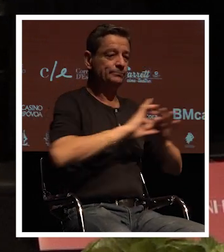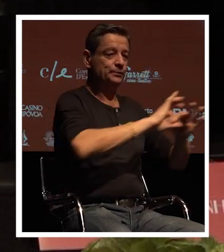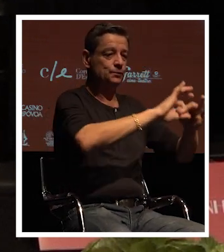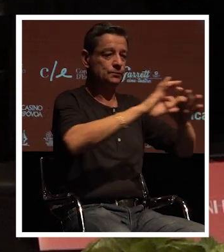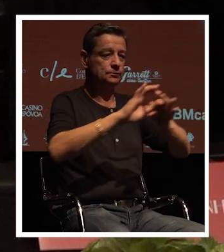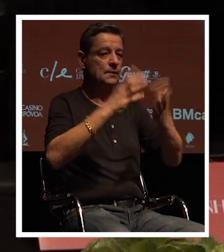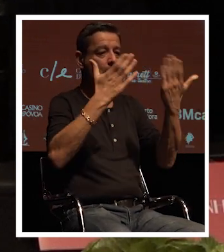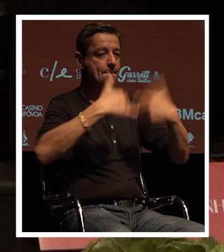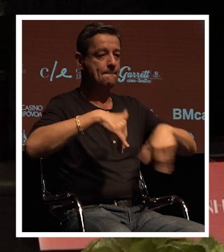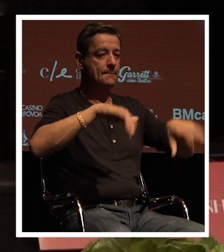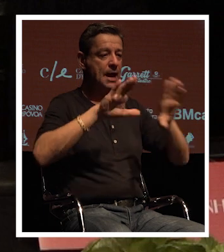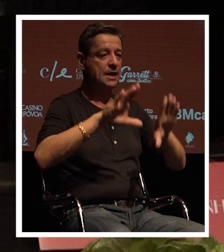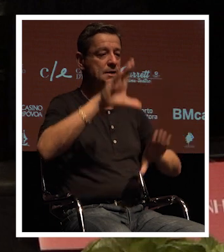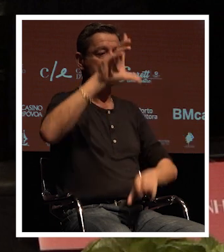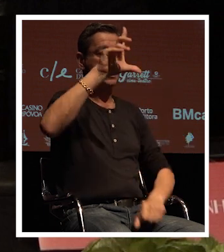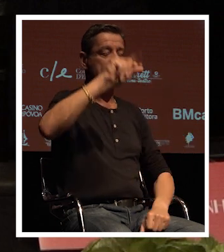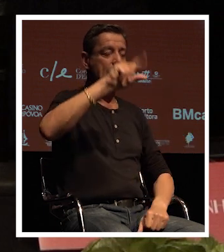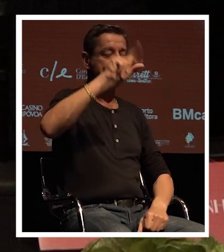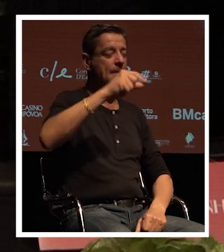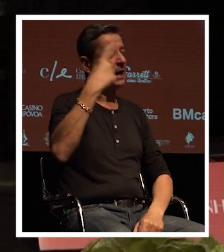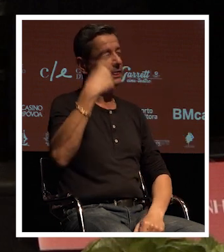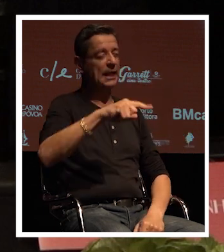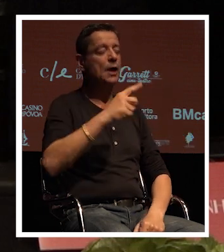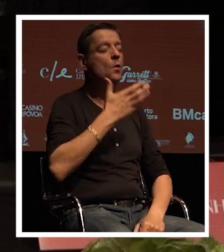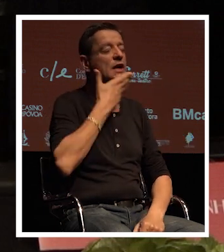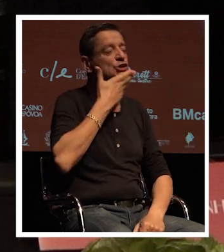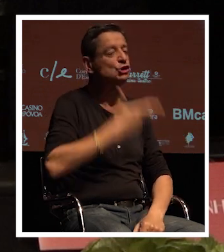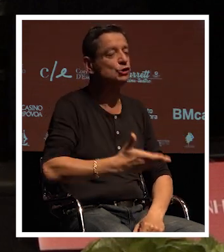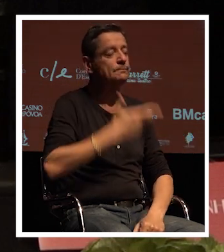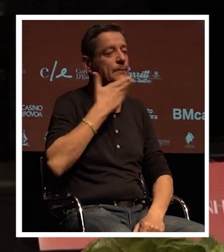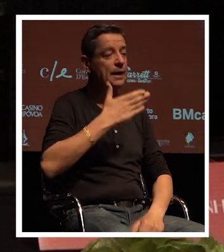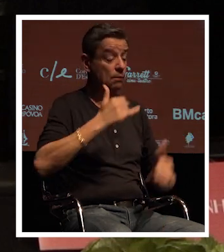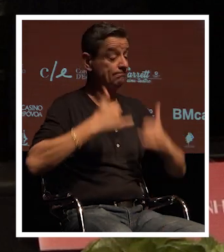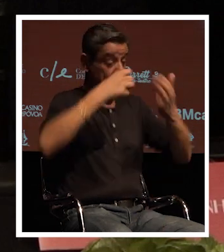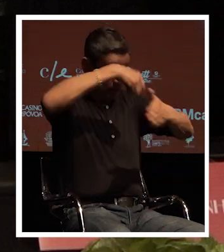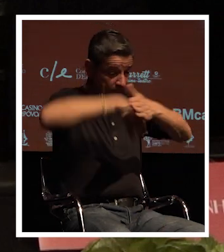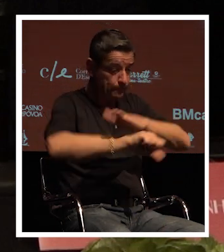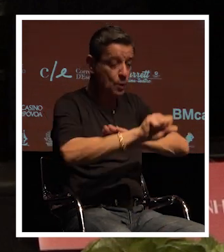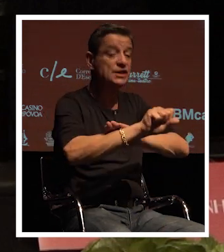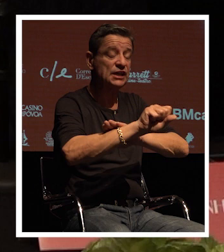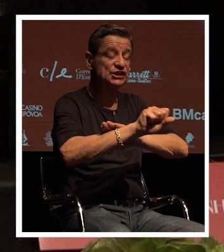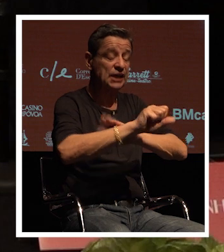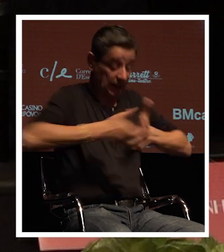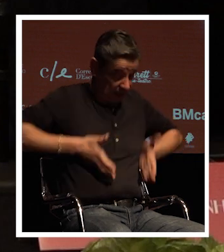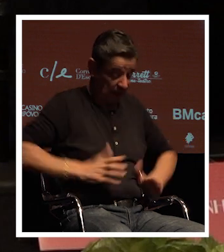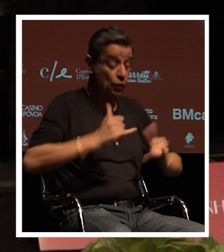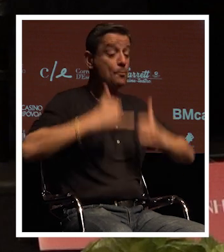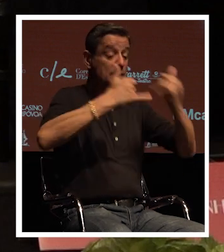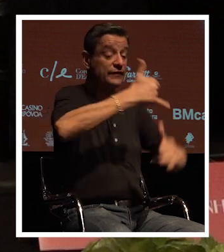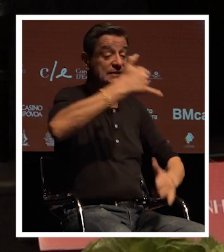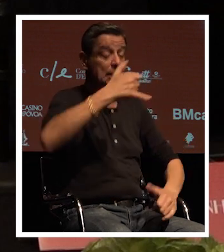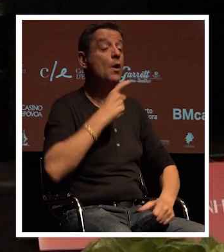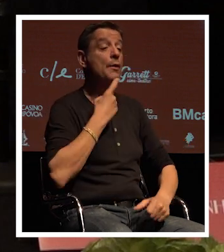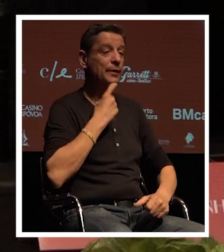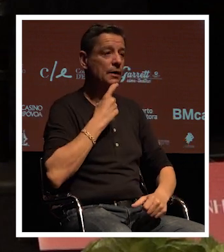H mas também também tenho essa experiência mesmo nascendo depois do 25 de Abril tenho trago isso tudo em mim